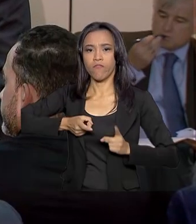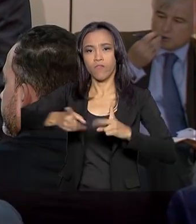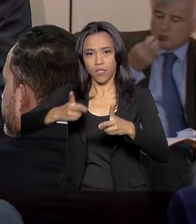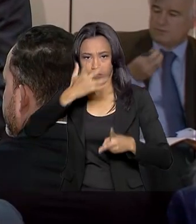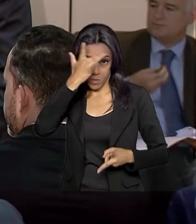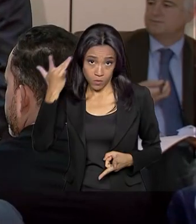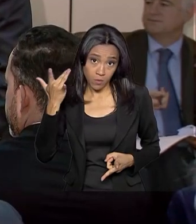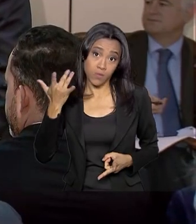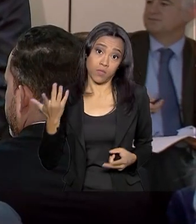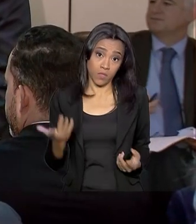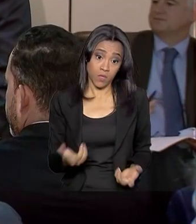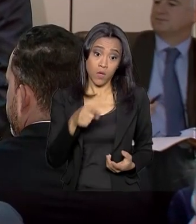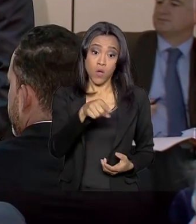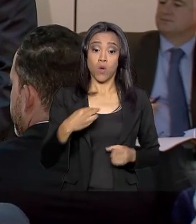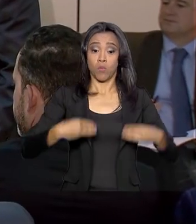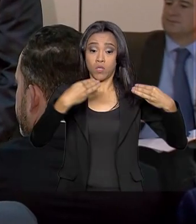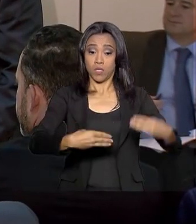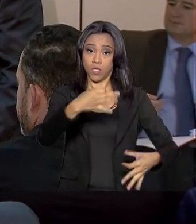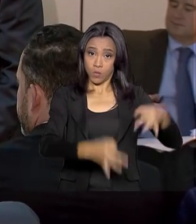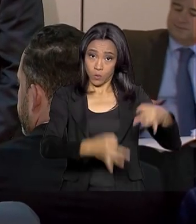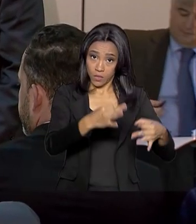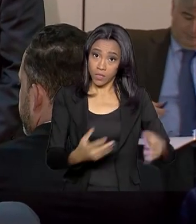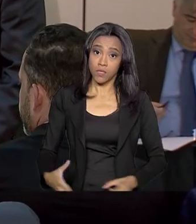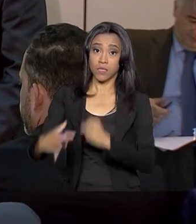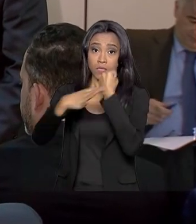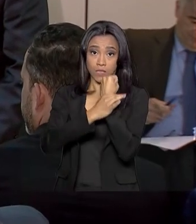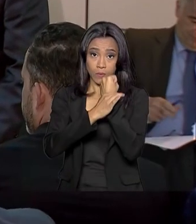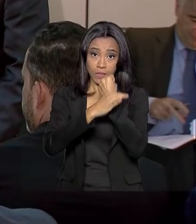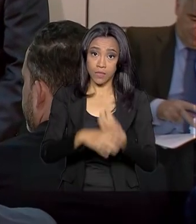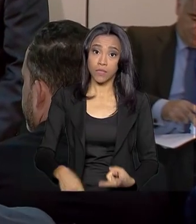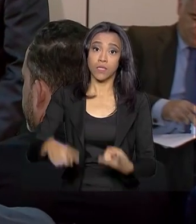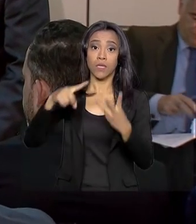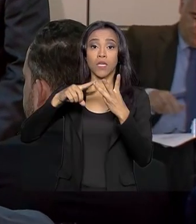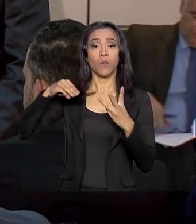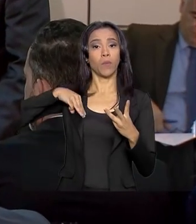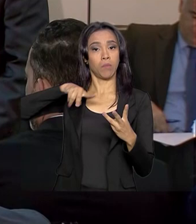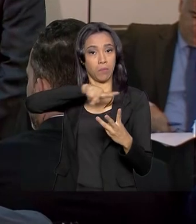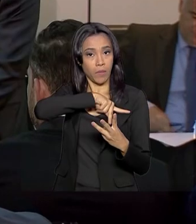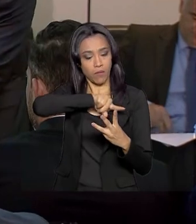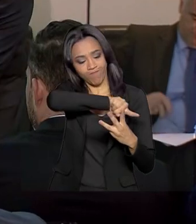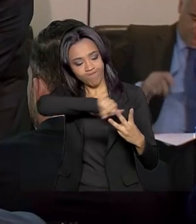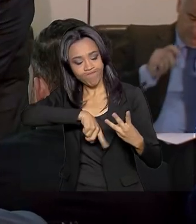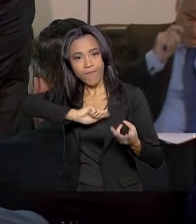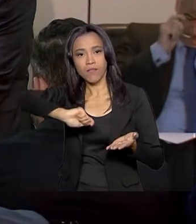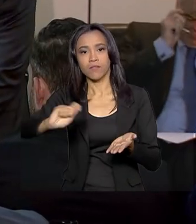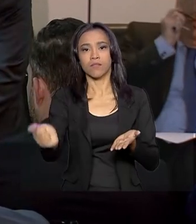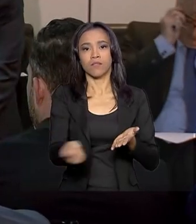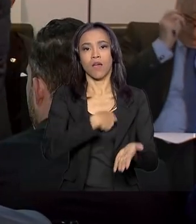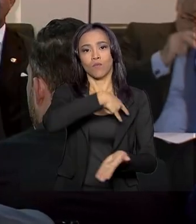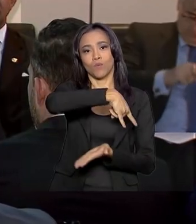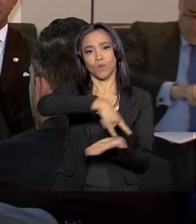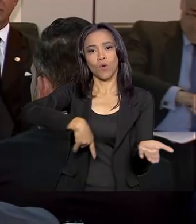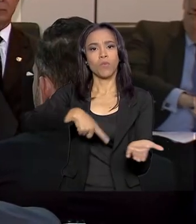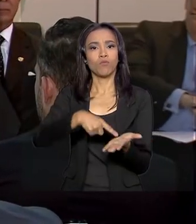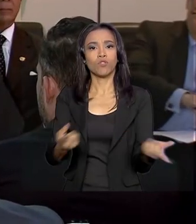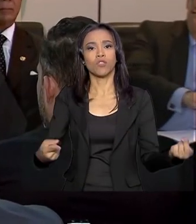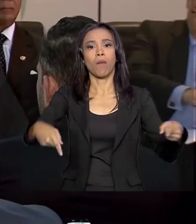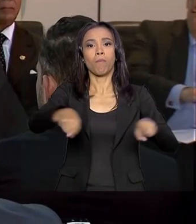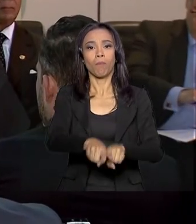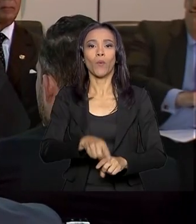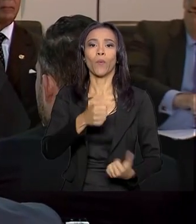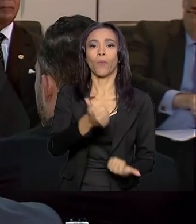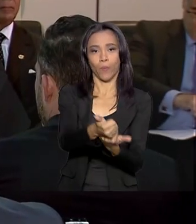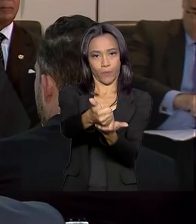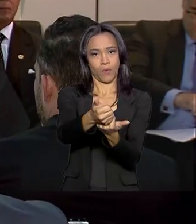Ministério da Justiça e Segurança Pública e o Ministério Público do Trabalho assinaram um acordo de cooperação técnica para